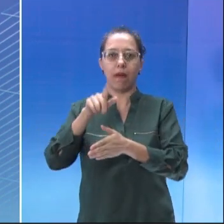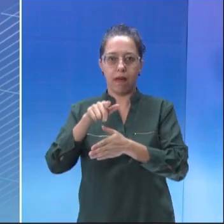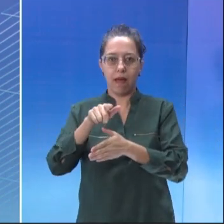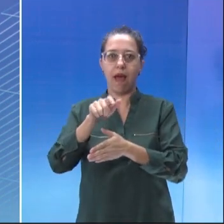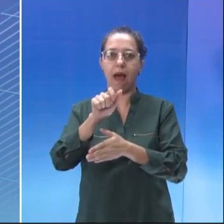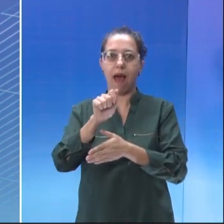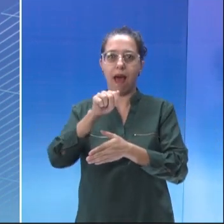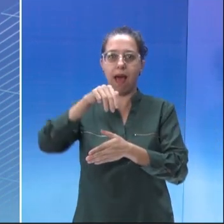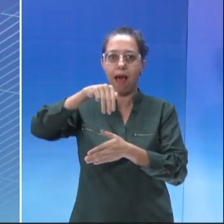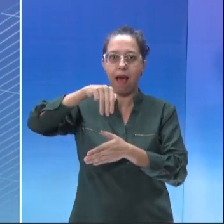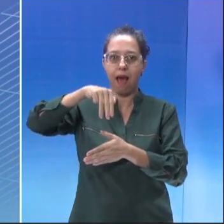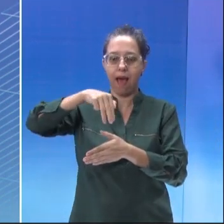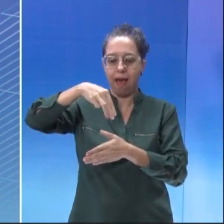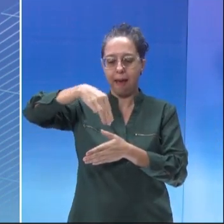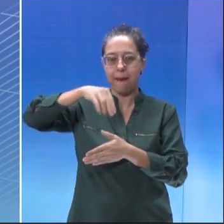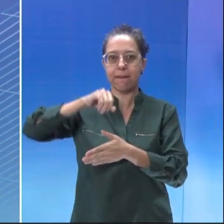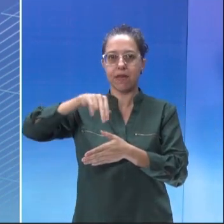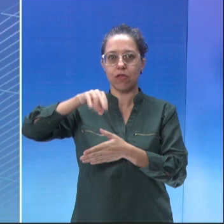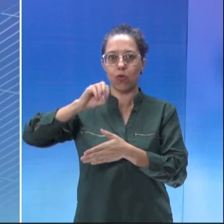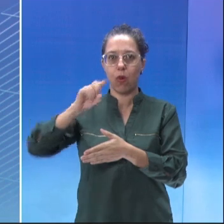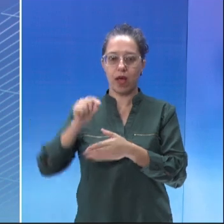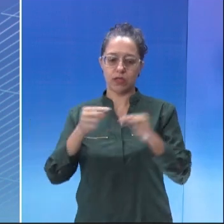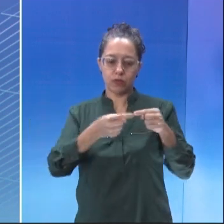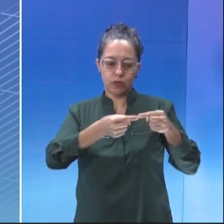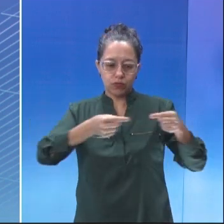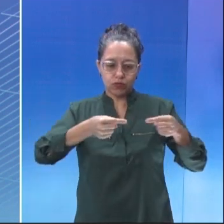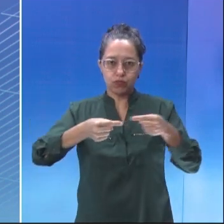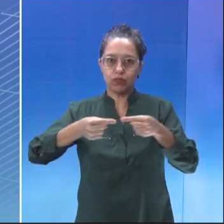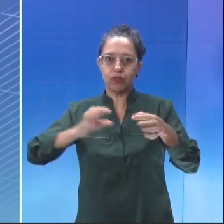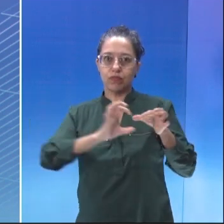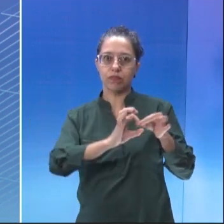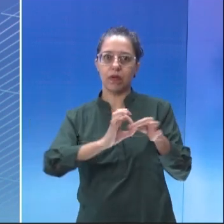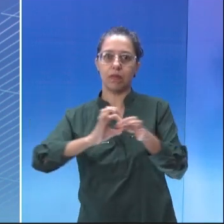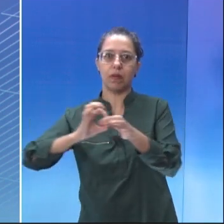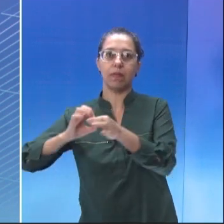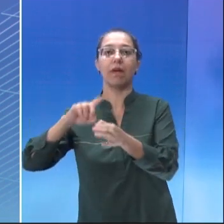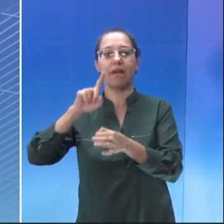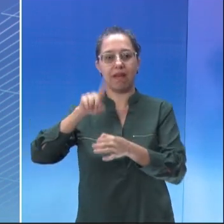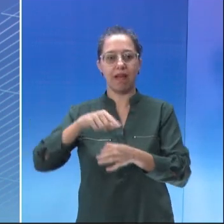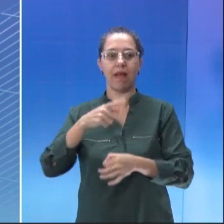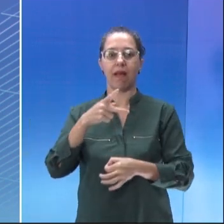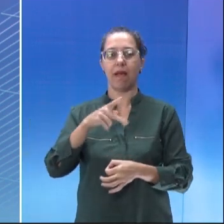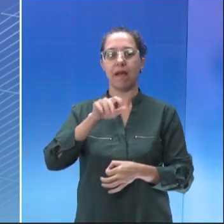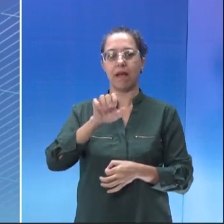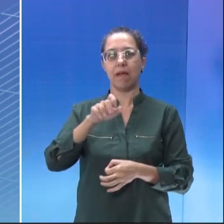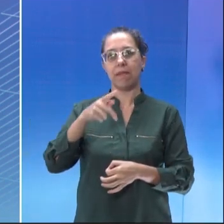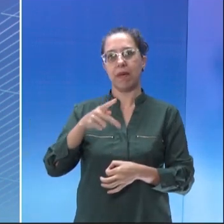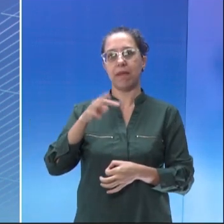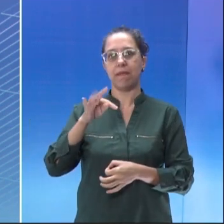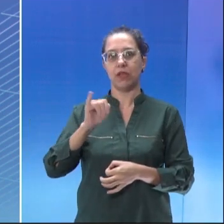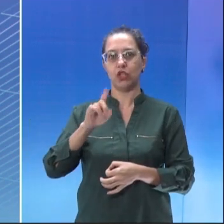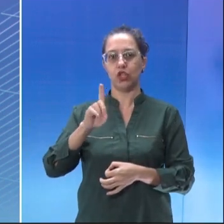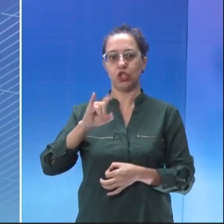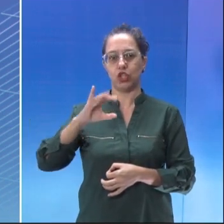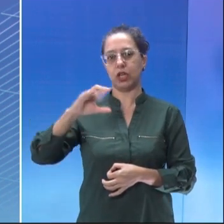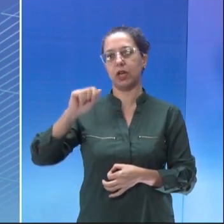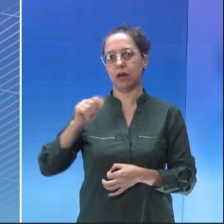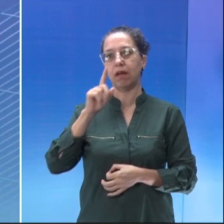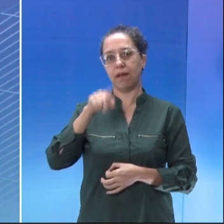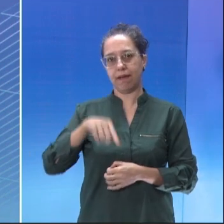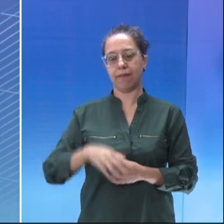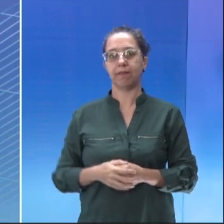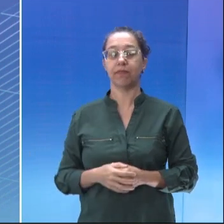ligação peptídica. Então não esqueçam esse detalhe que é muito importante. Outra característica